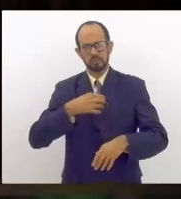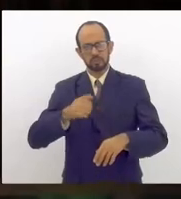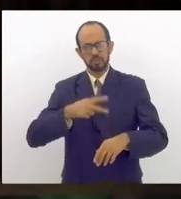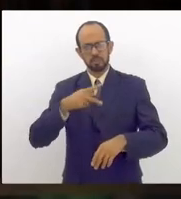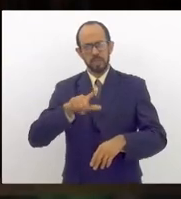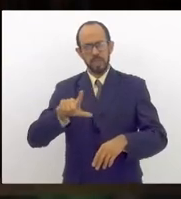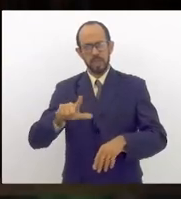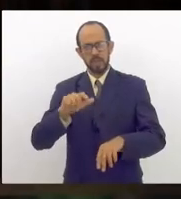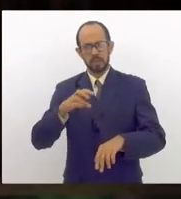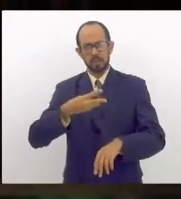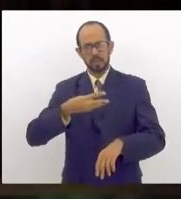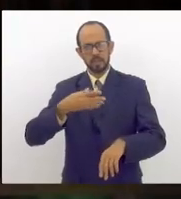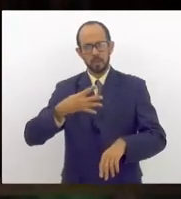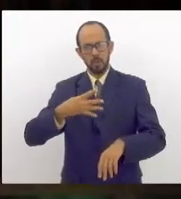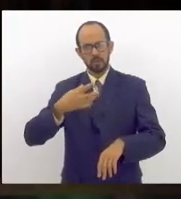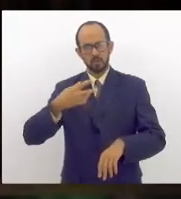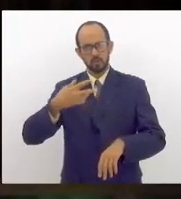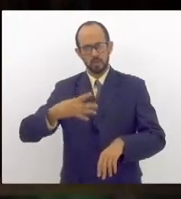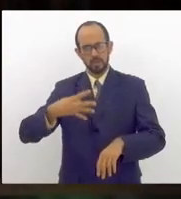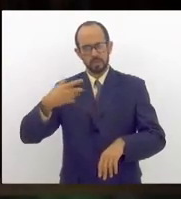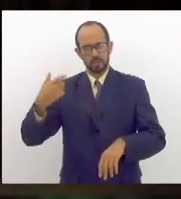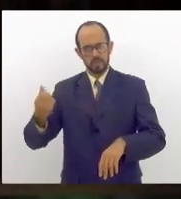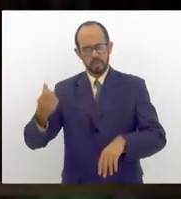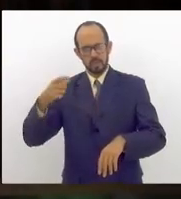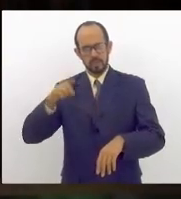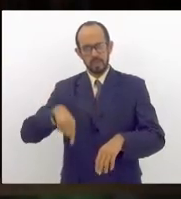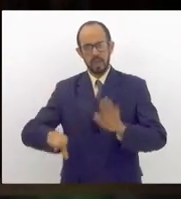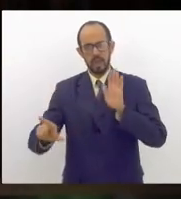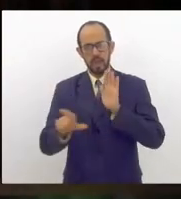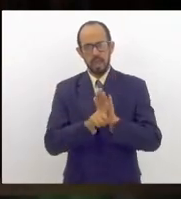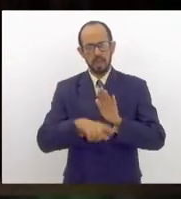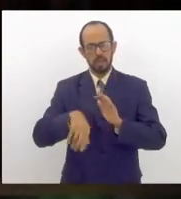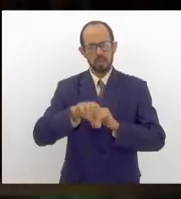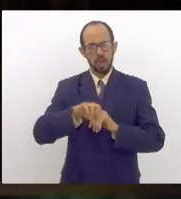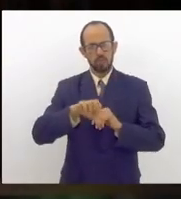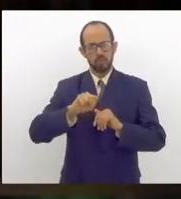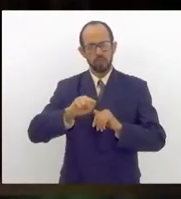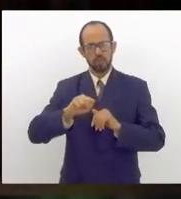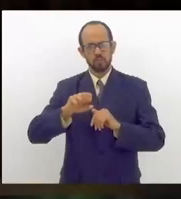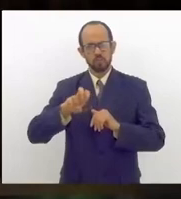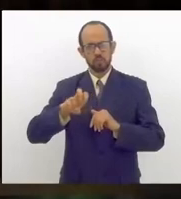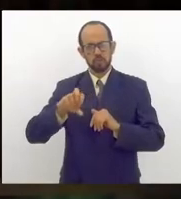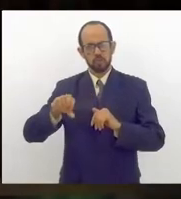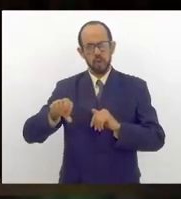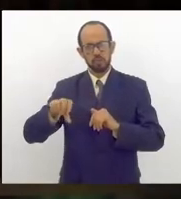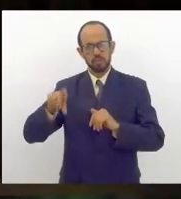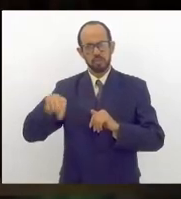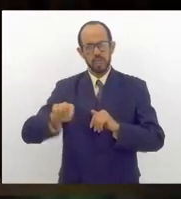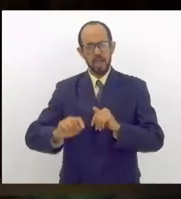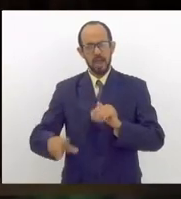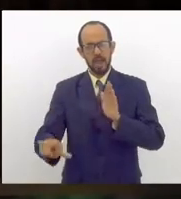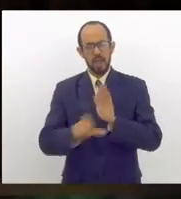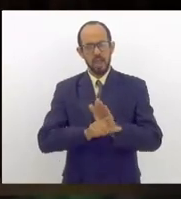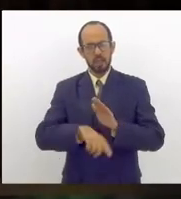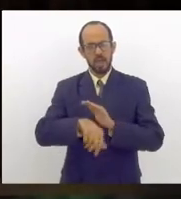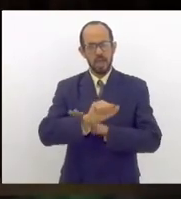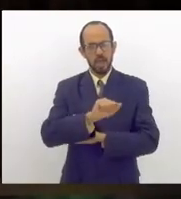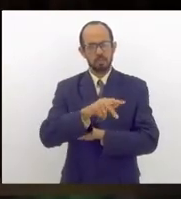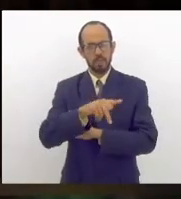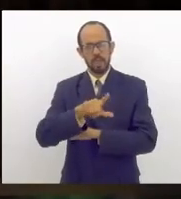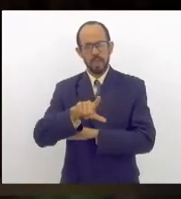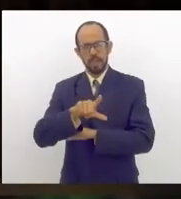34 46 que se tornou a lei 9859 que é a lei do apl né a pele do